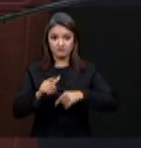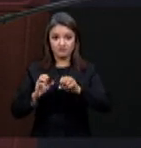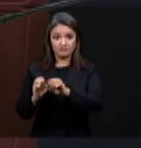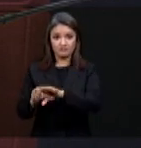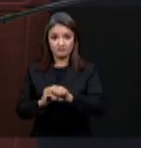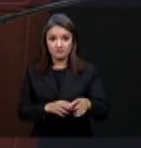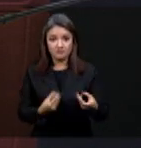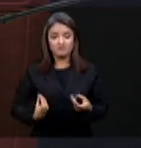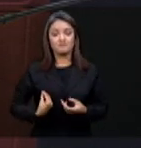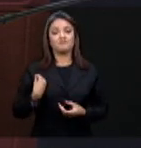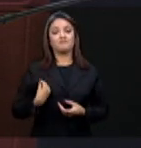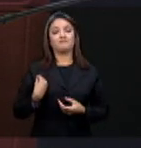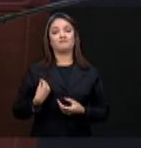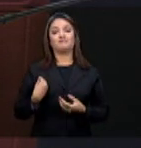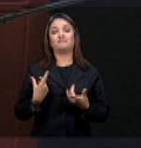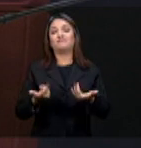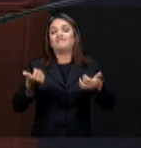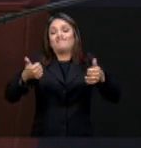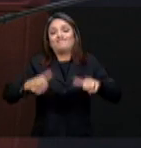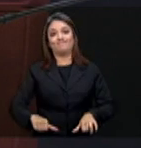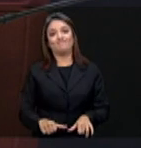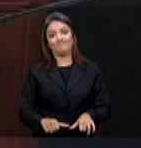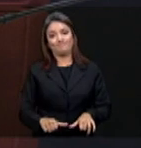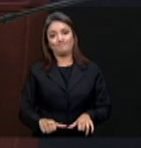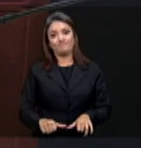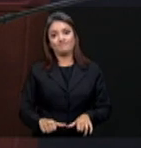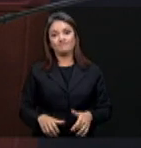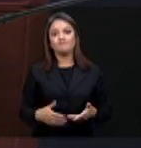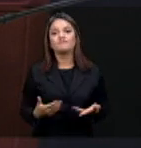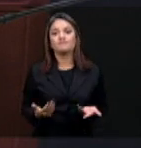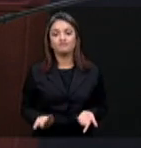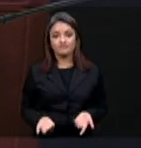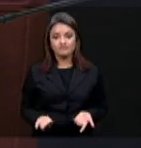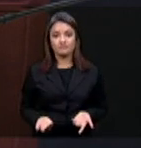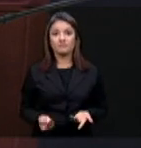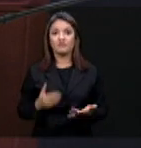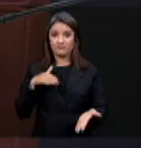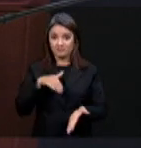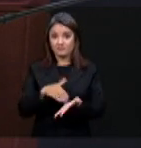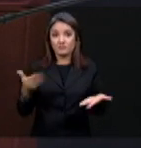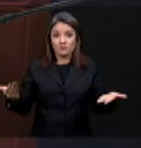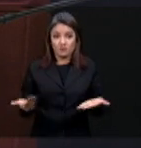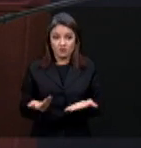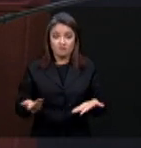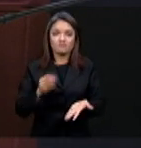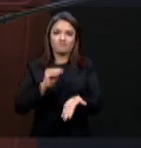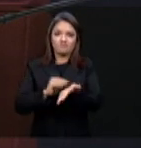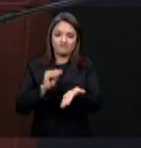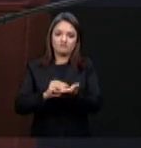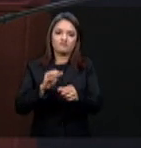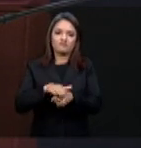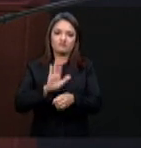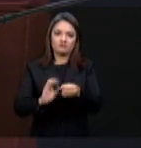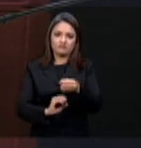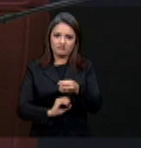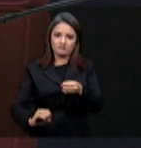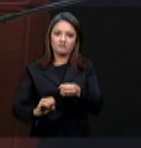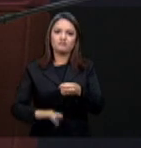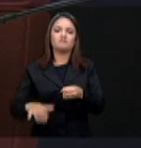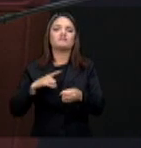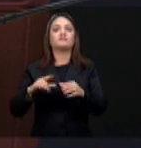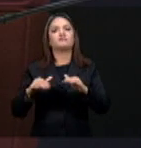Vivendo em condições muitas vezes desumana ou seja até hoje ausência de saneamento gerou